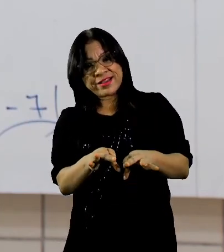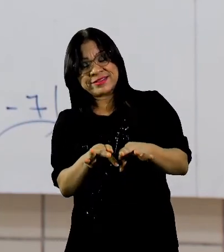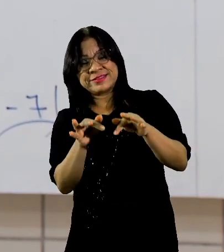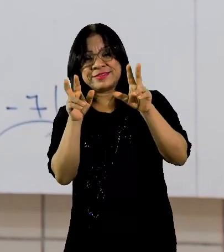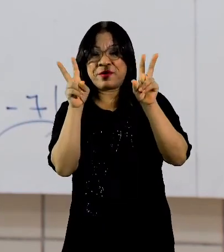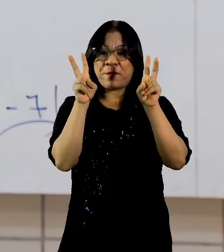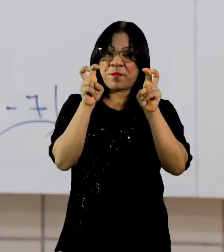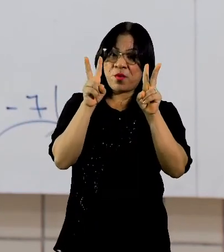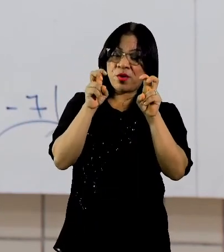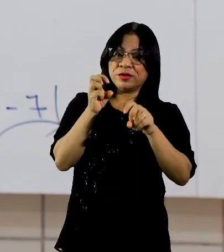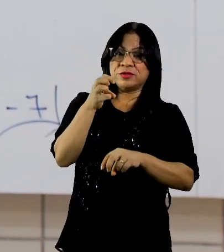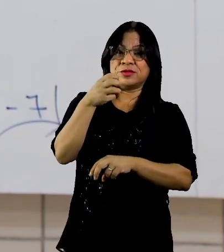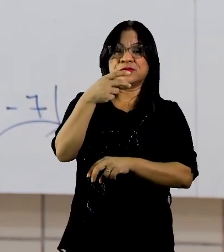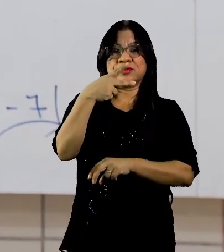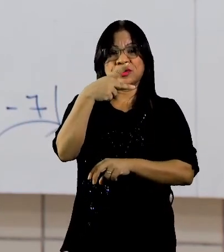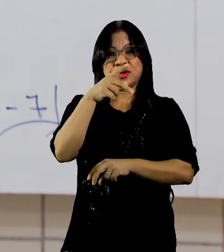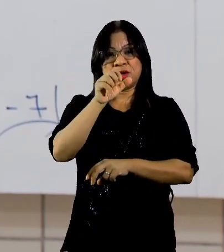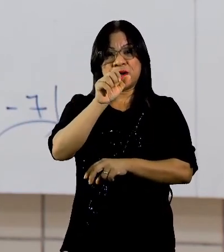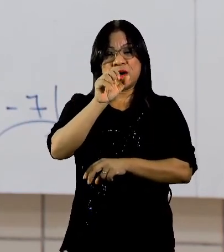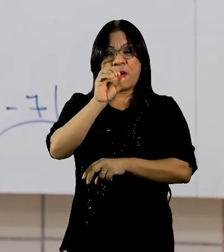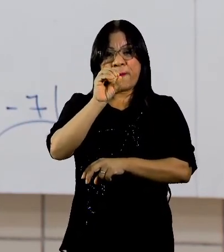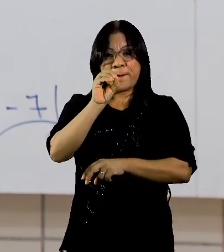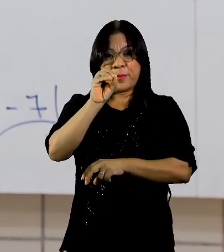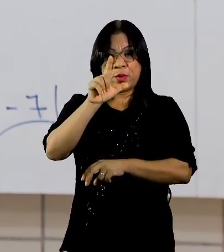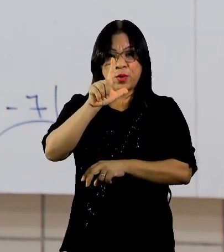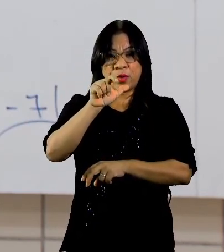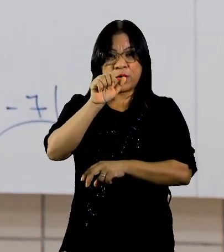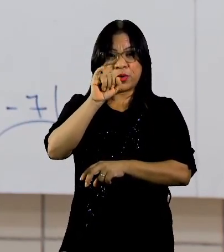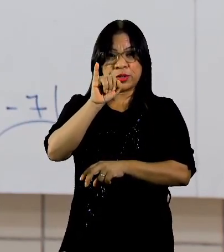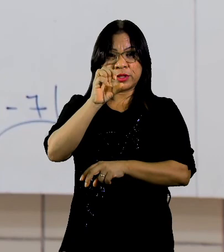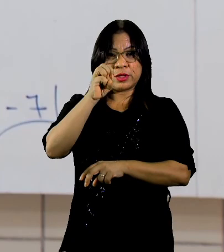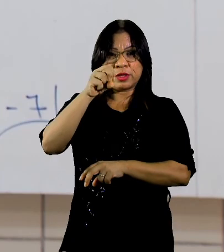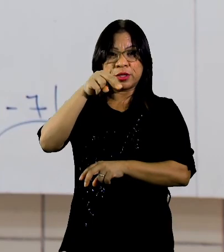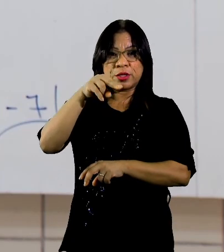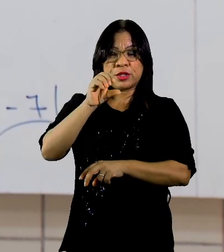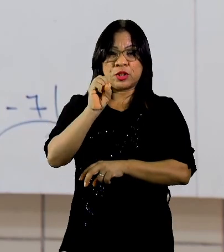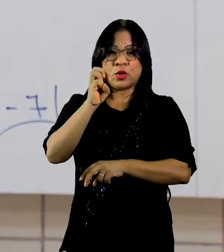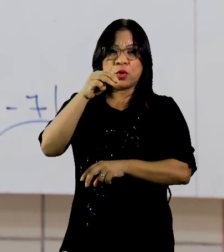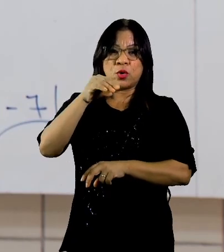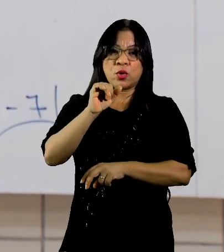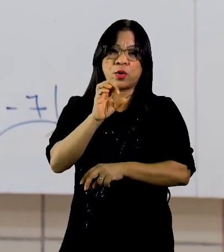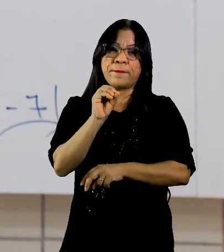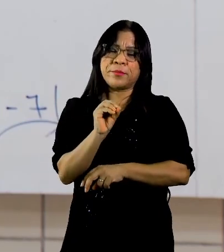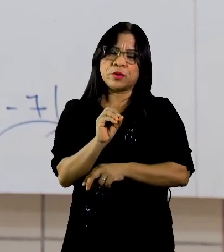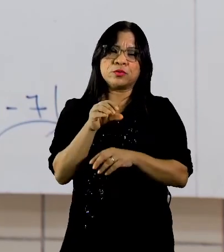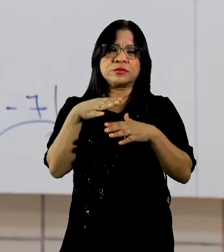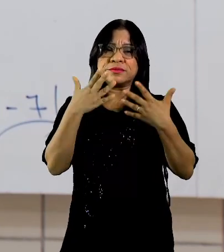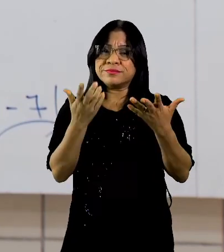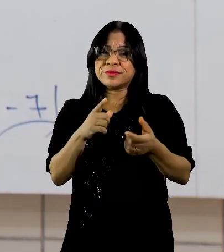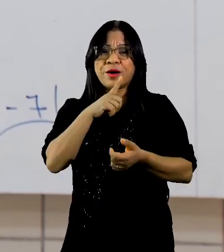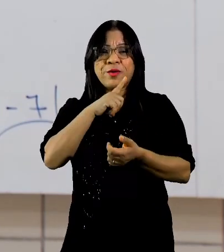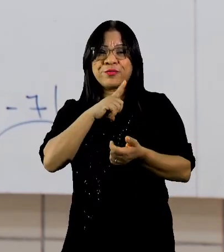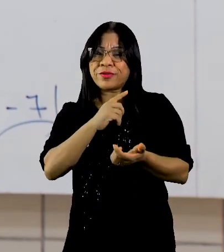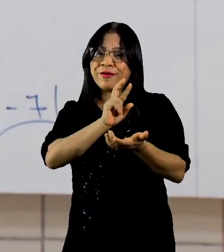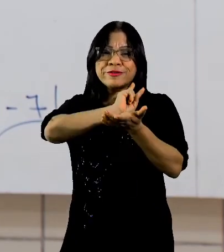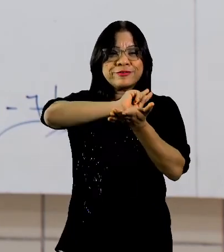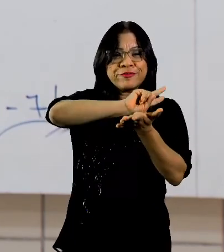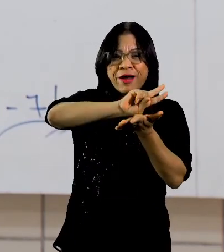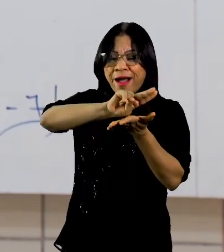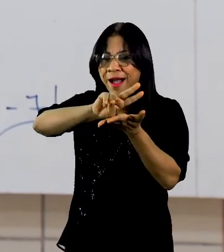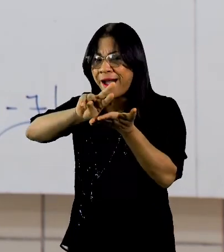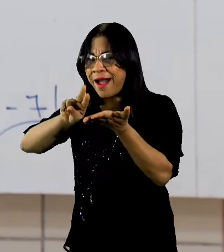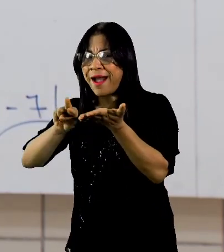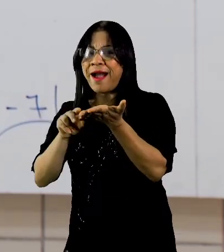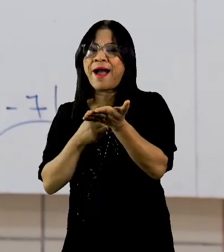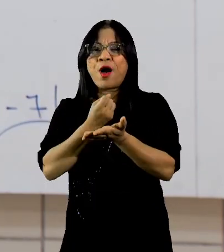vimos muita coisa: variável, expressão algébrica, grau de um monômio, binômio, trinômio, polinômios, termos semelhantes